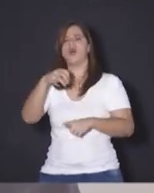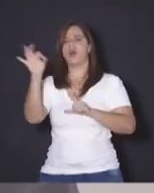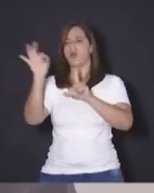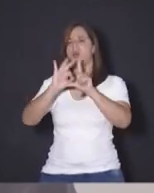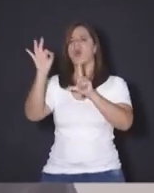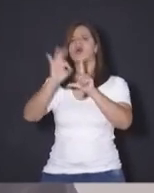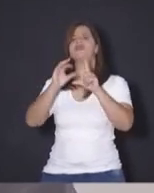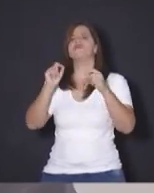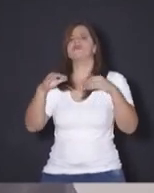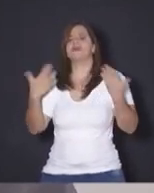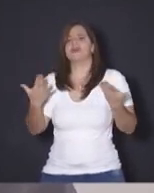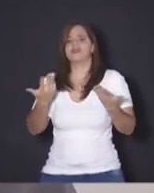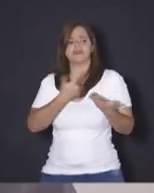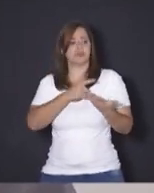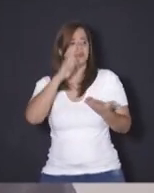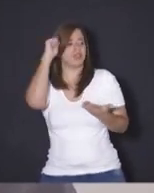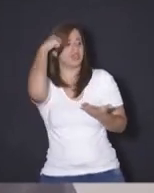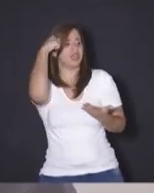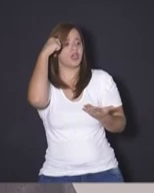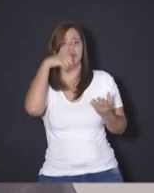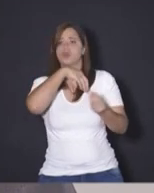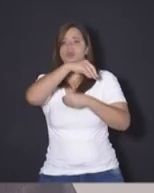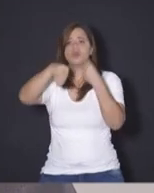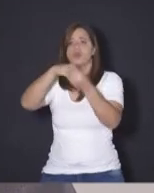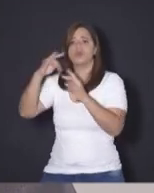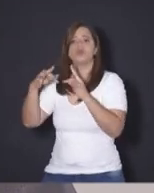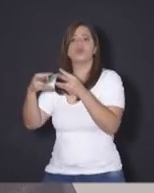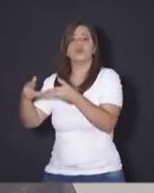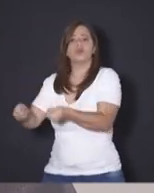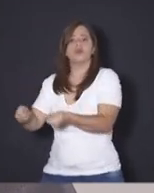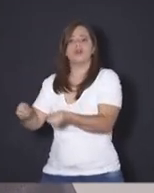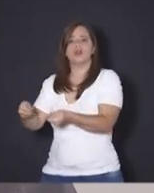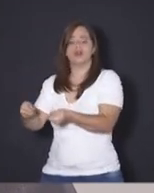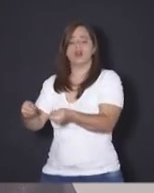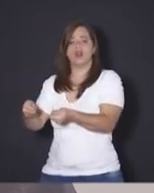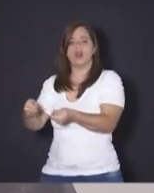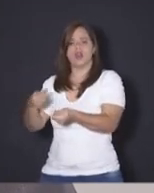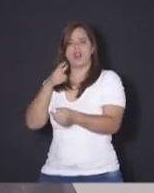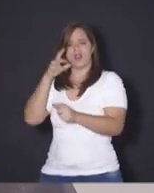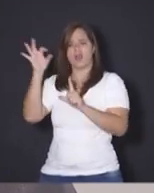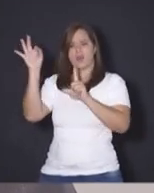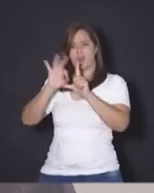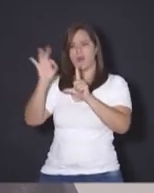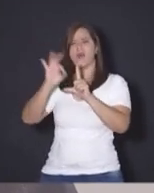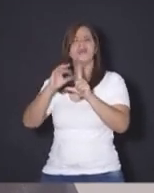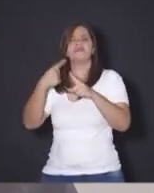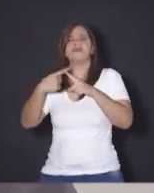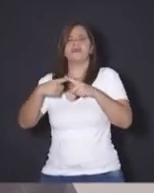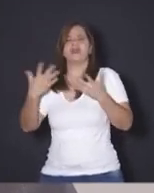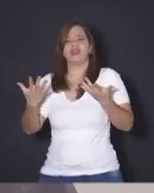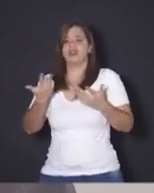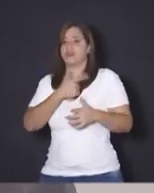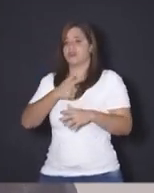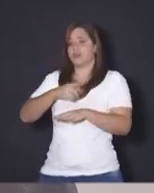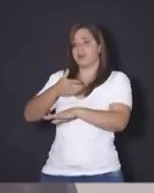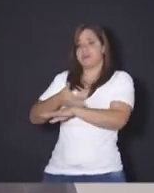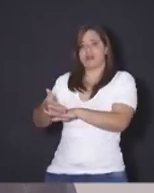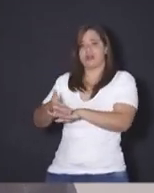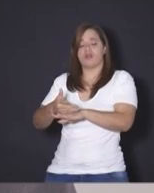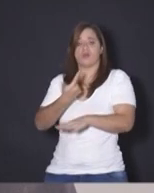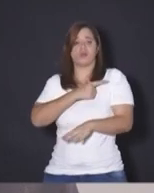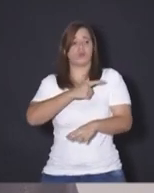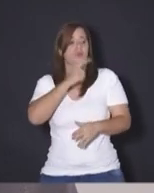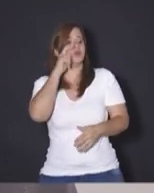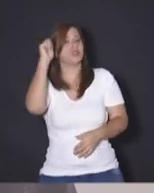não tem medo no brasil todo mundo é mestiço biscet não tem mais branco não tem mais